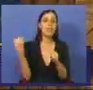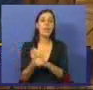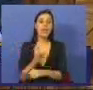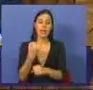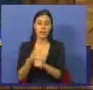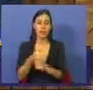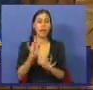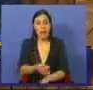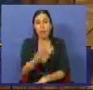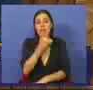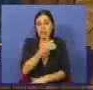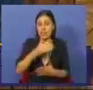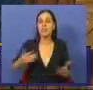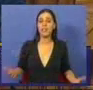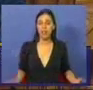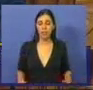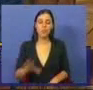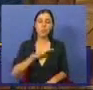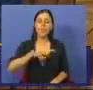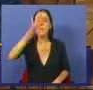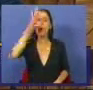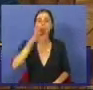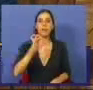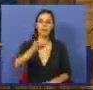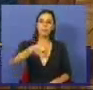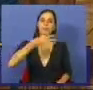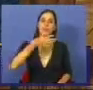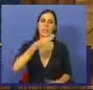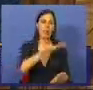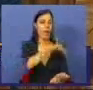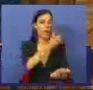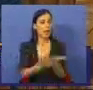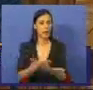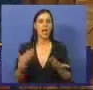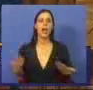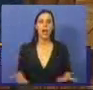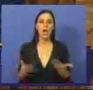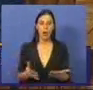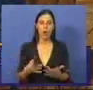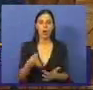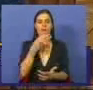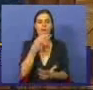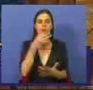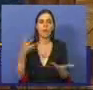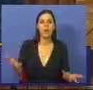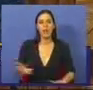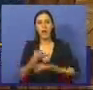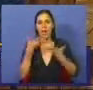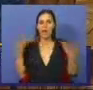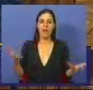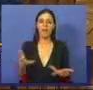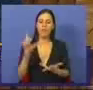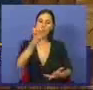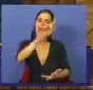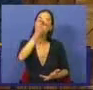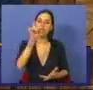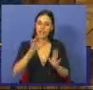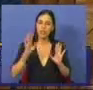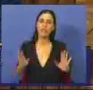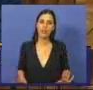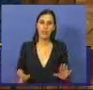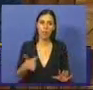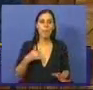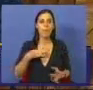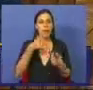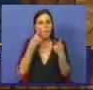emprego é tão decisiva. O Sr. Ministro, nas suas intervenções até agora, ladeou a questão. E eu queria que